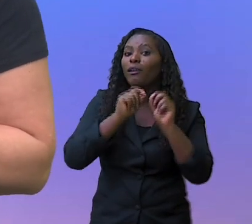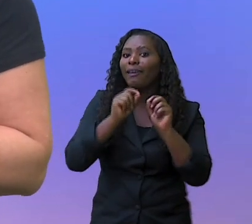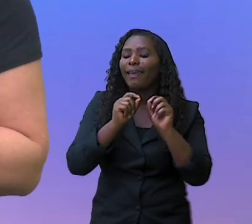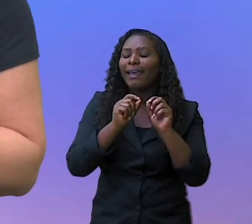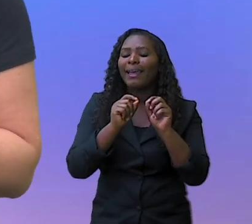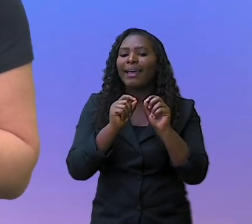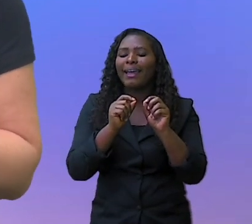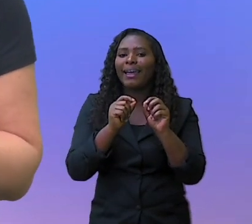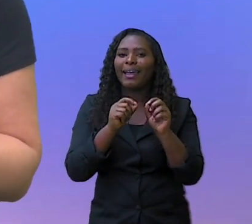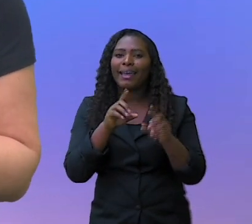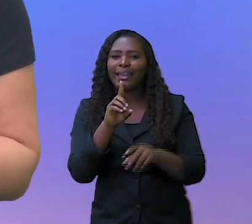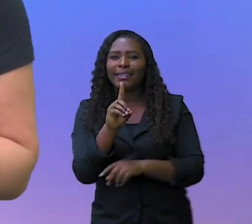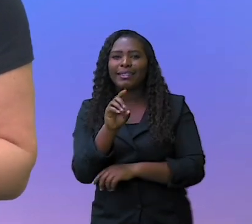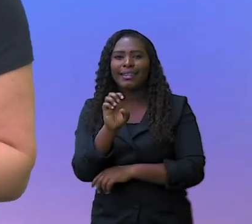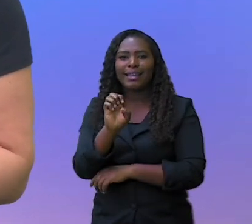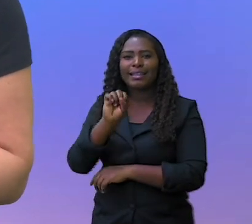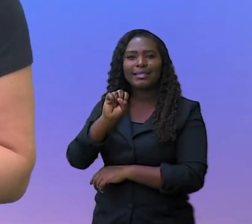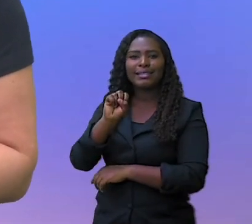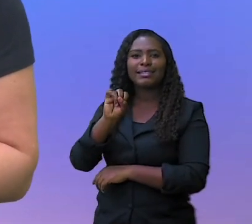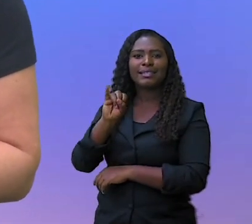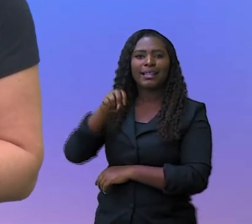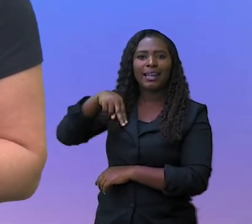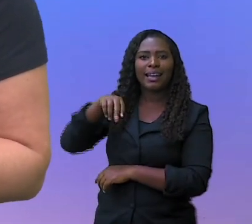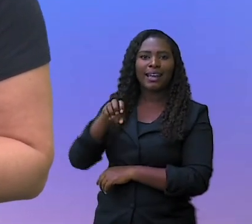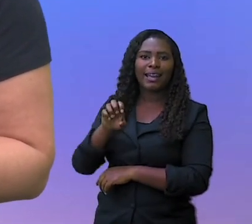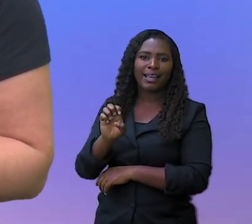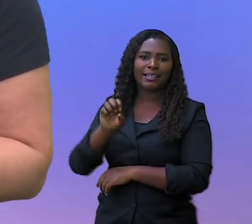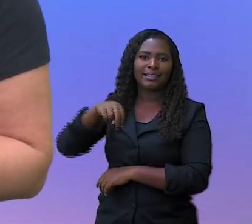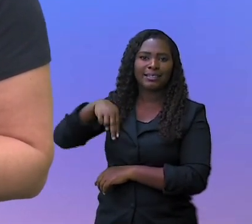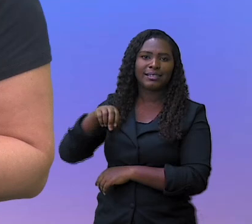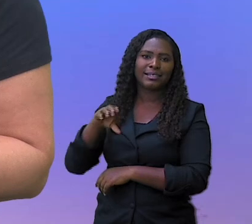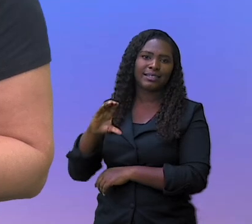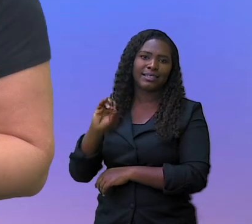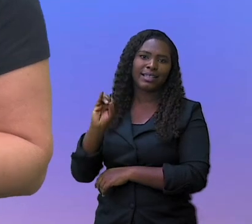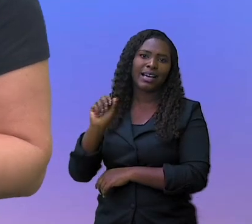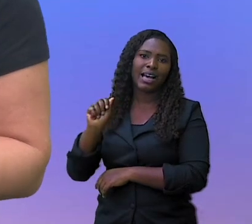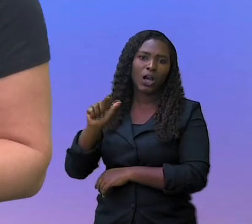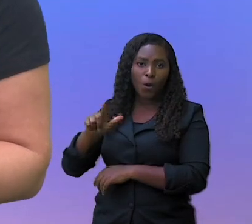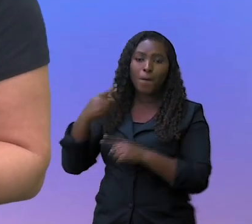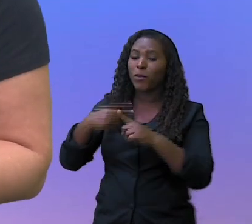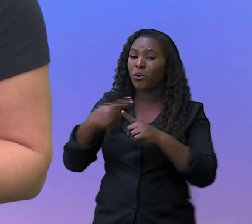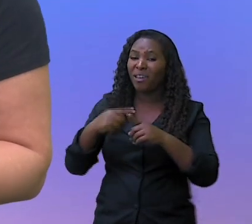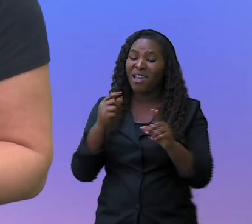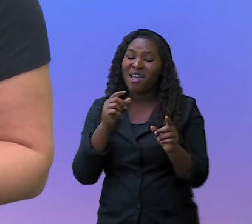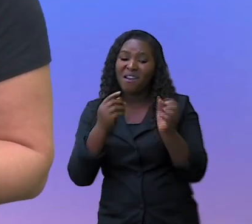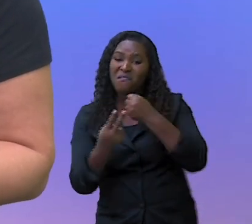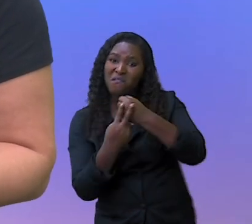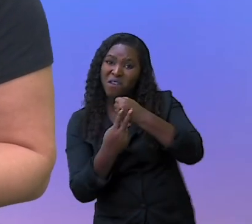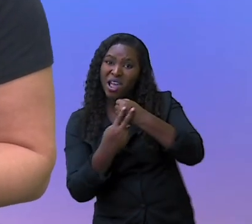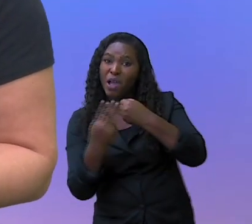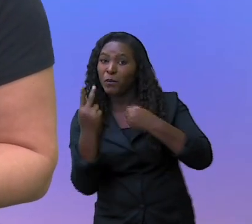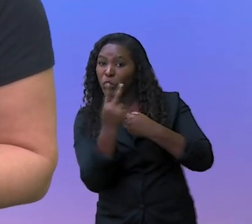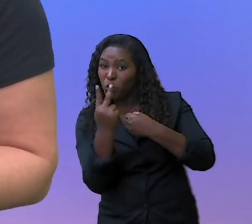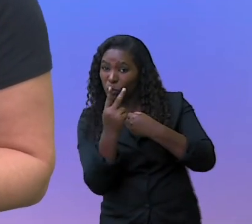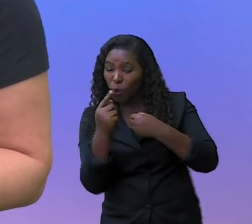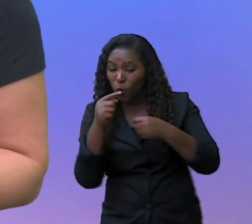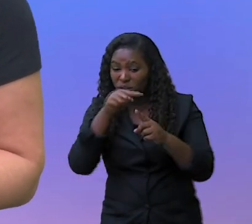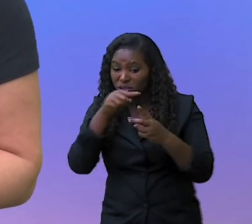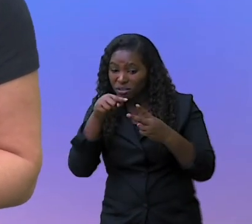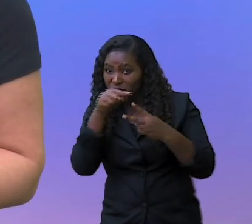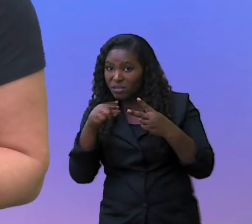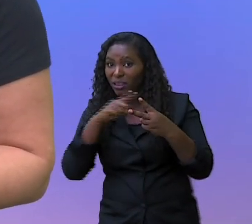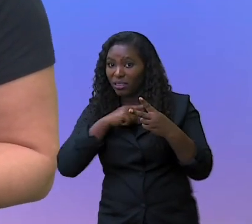7º ano. E aí o predicado fizeram a prova de português tranquilos. Tenho a presença aí desse verbo, que é um verbo